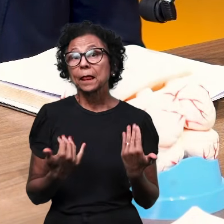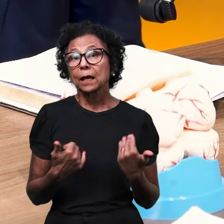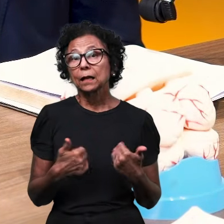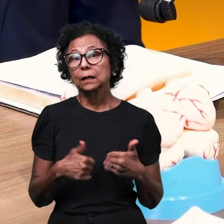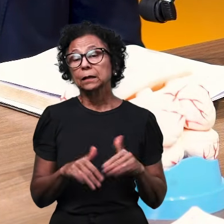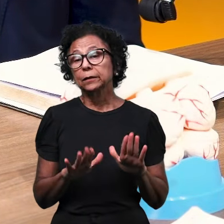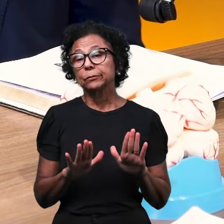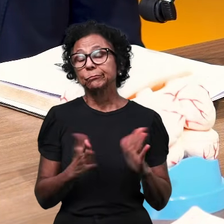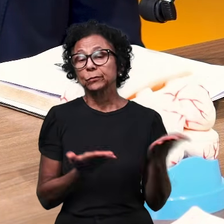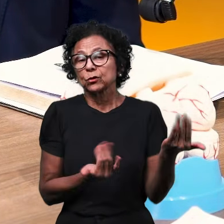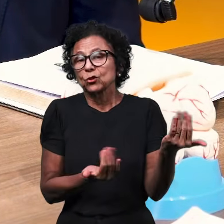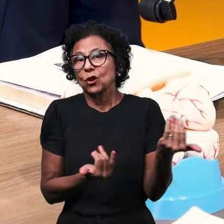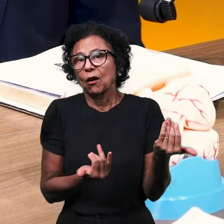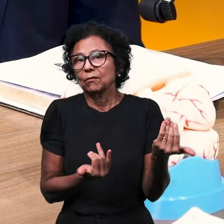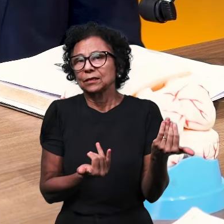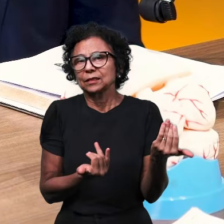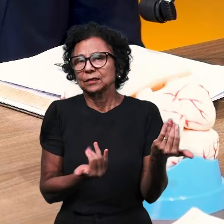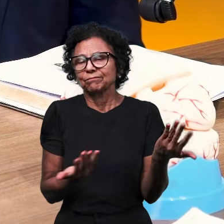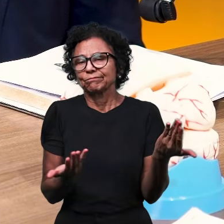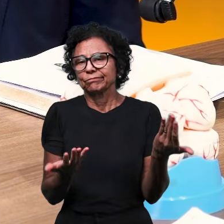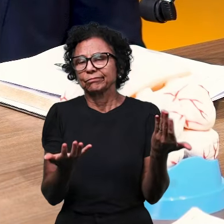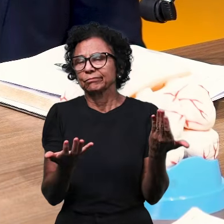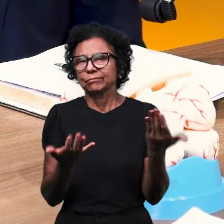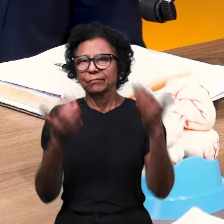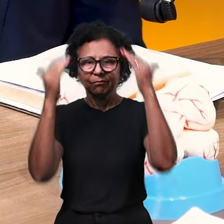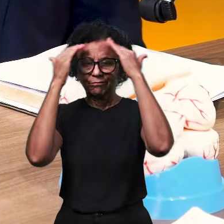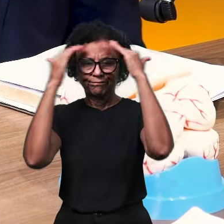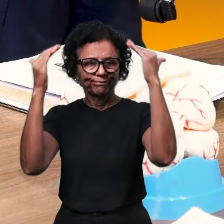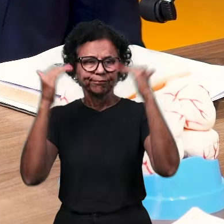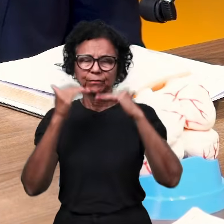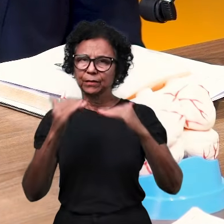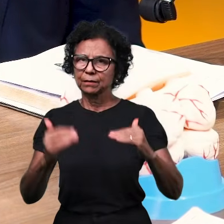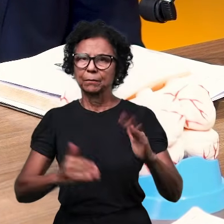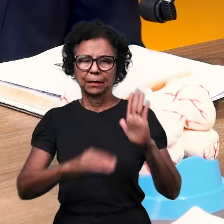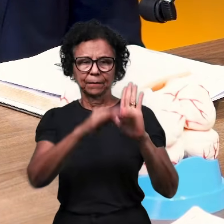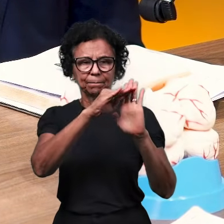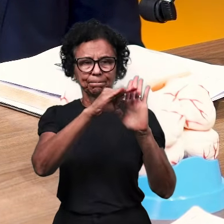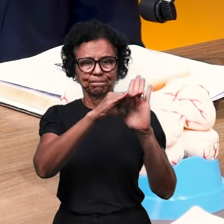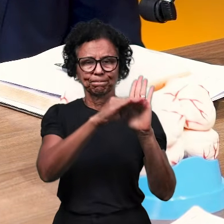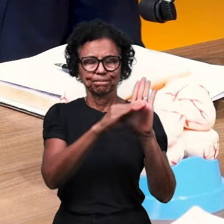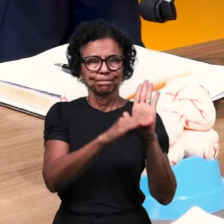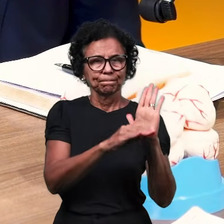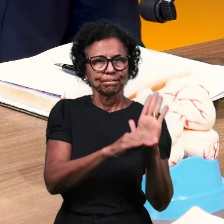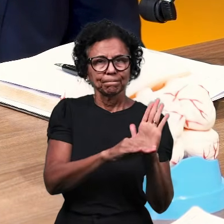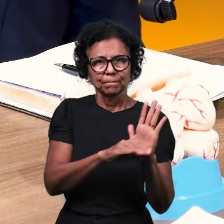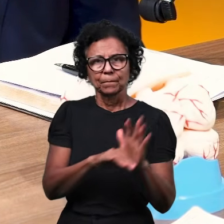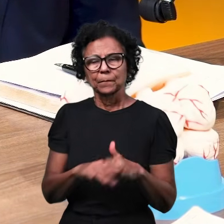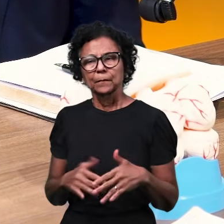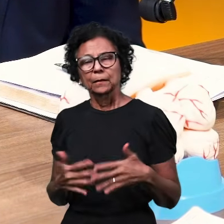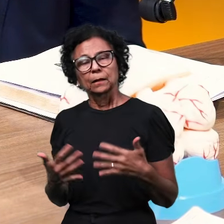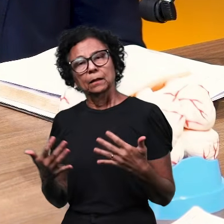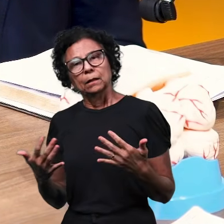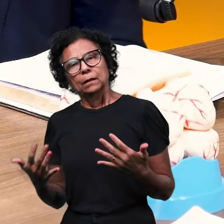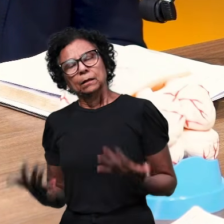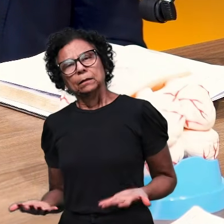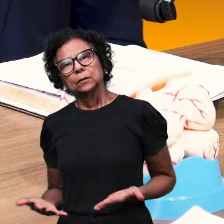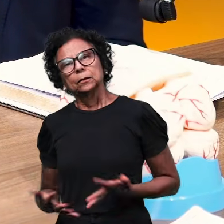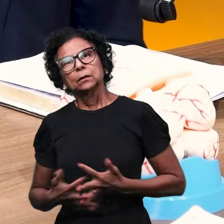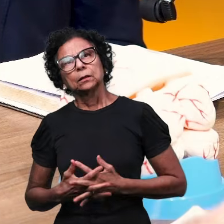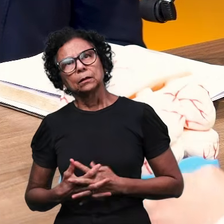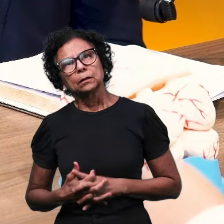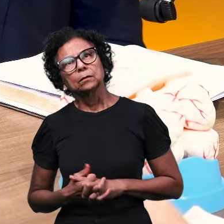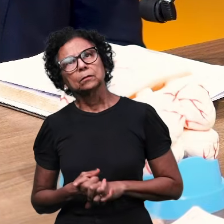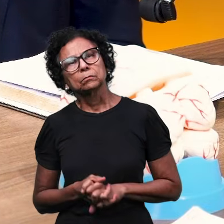via de regra, normalmente não respeita esse processo. E dentro